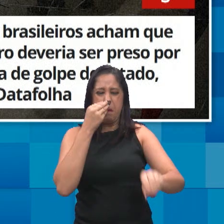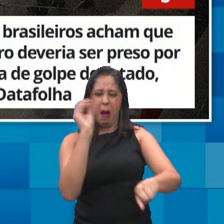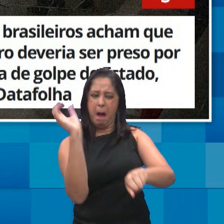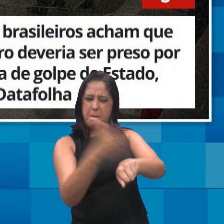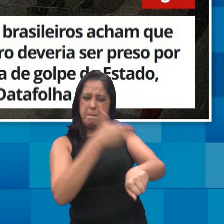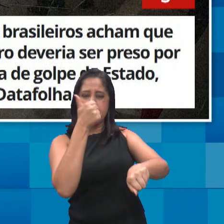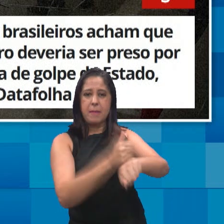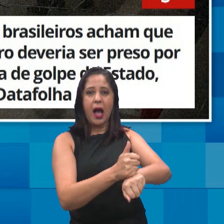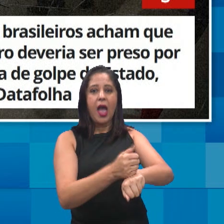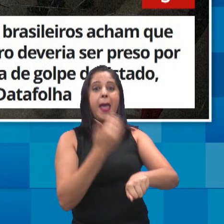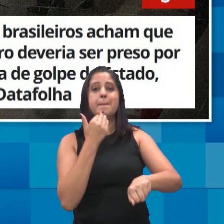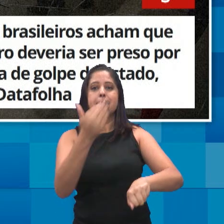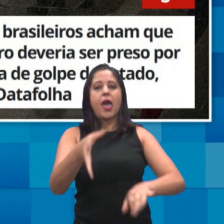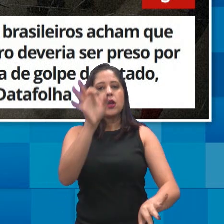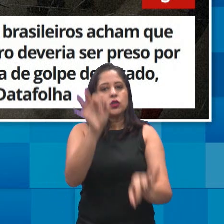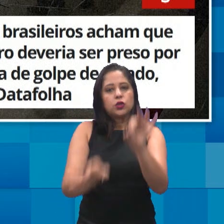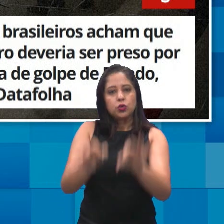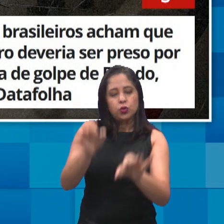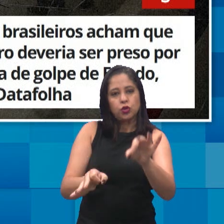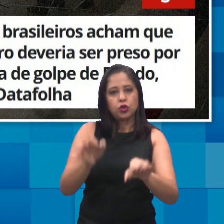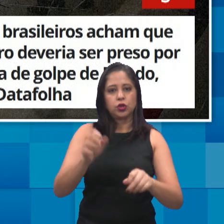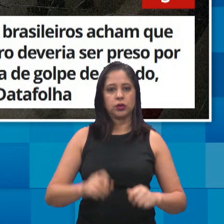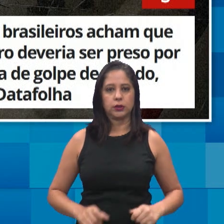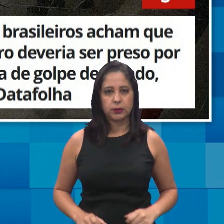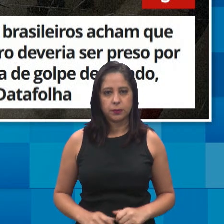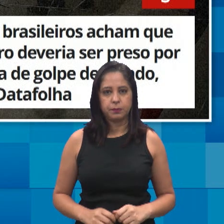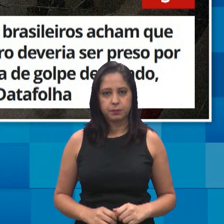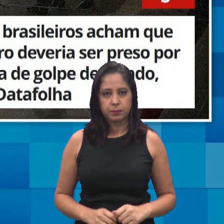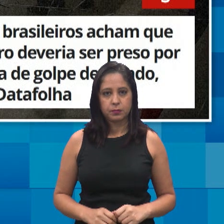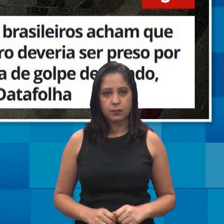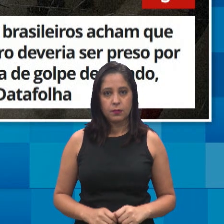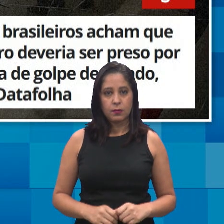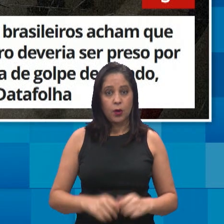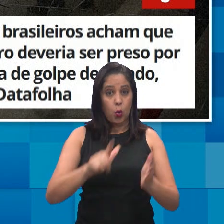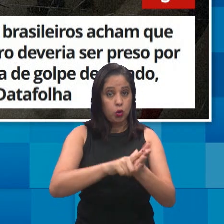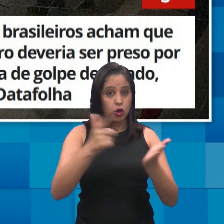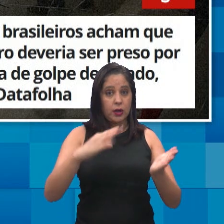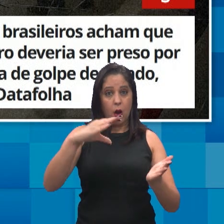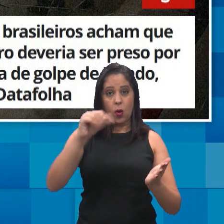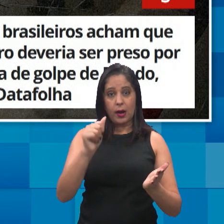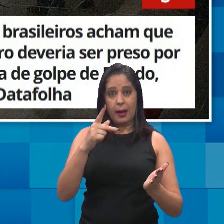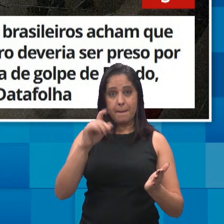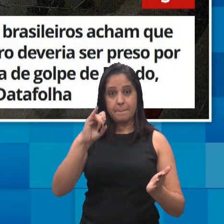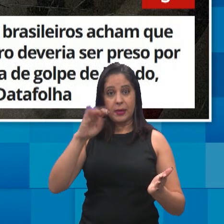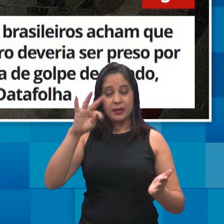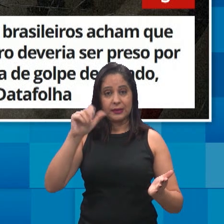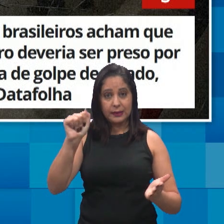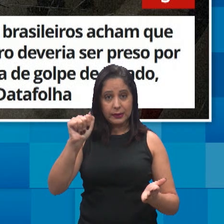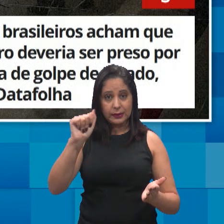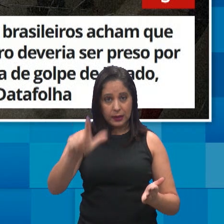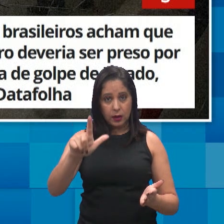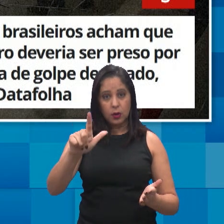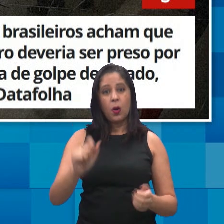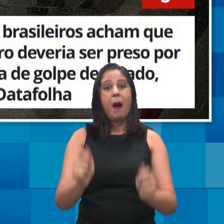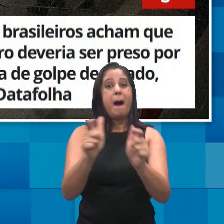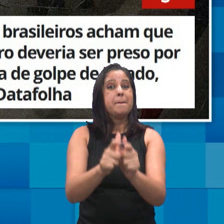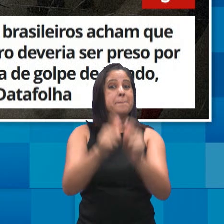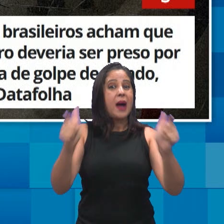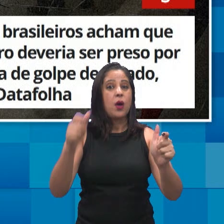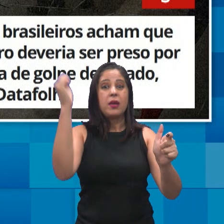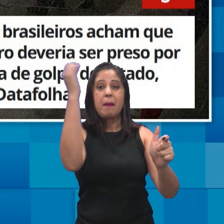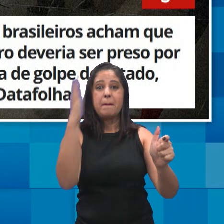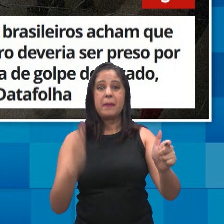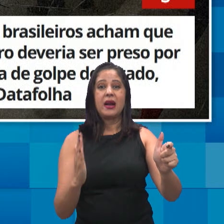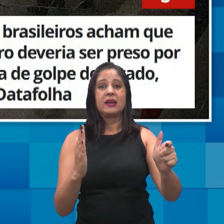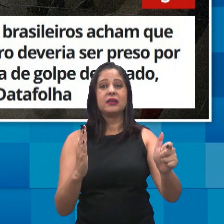e exige justiça. Veja a Carta Capital. A maioria dos brasileiros